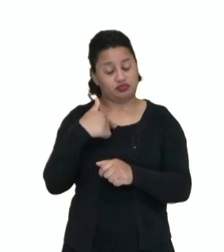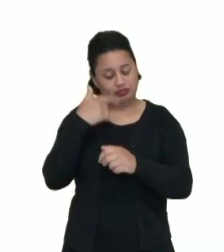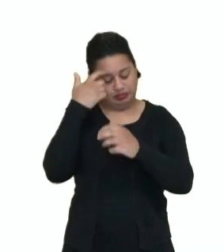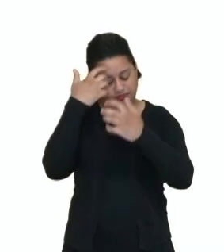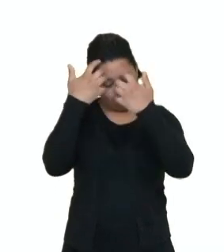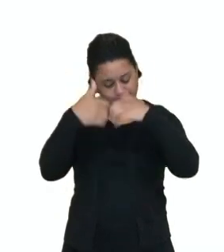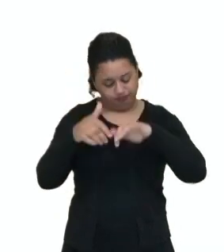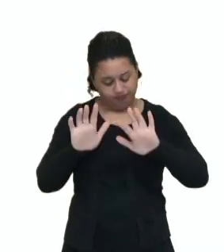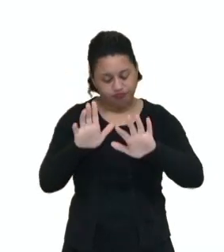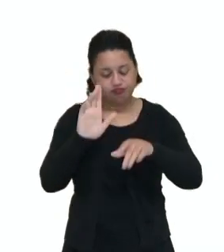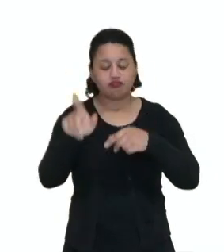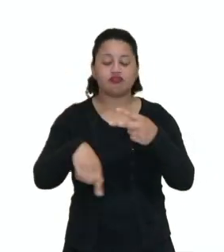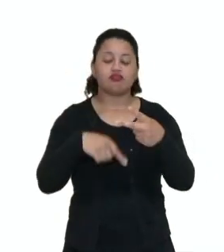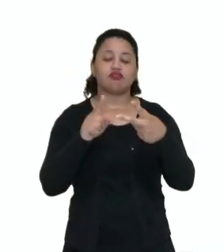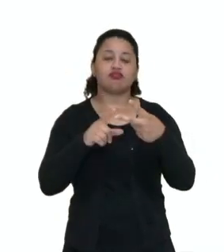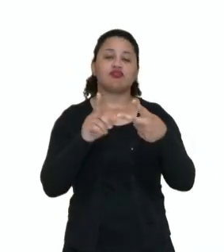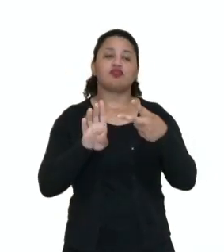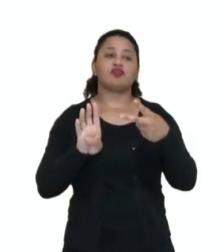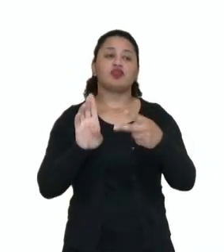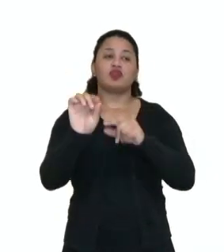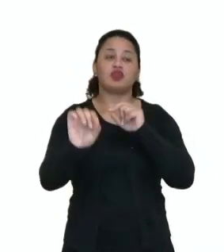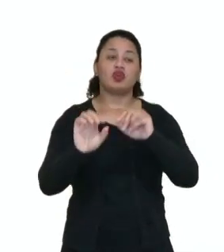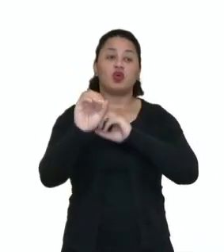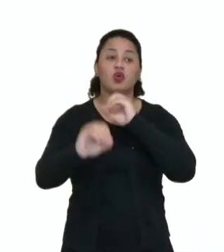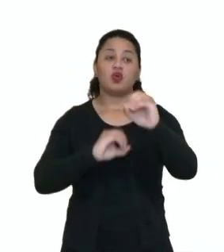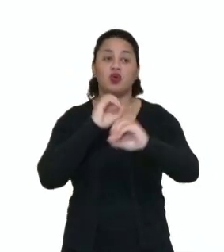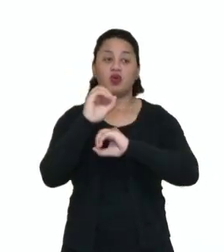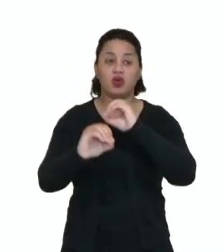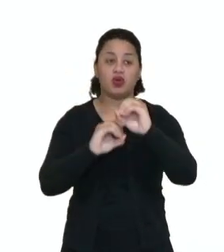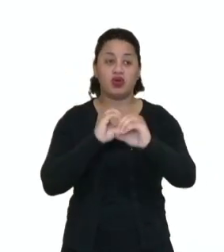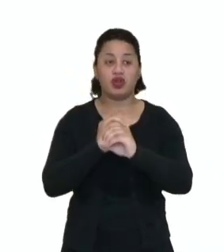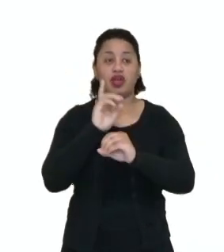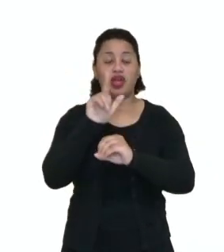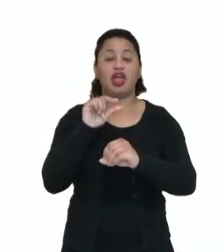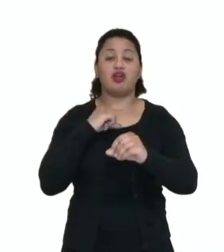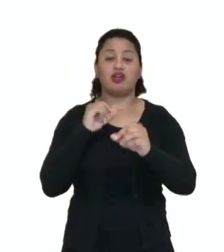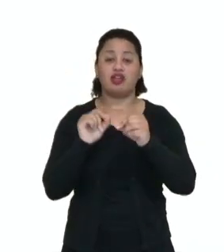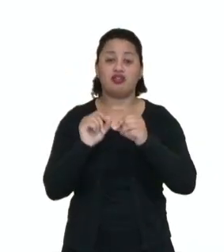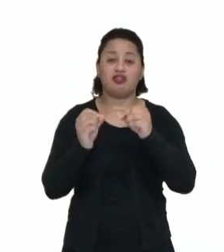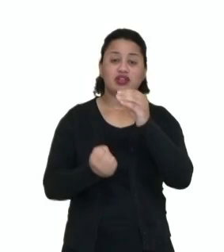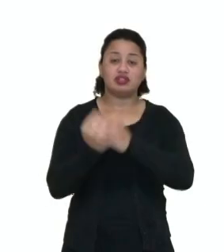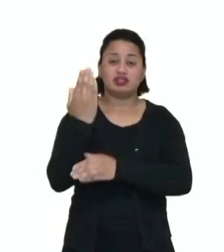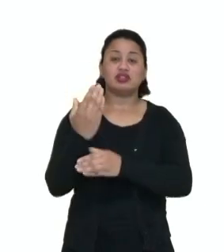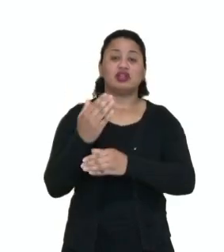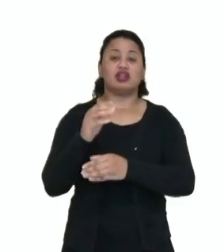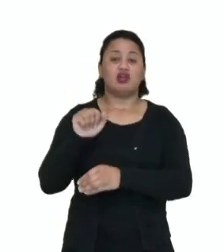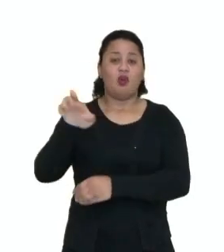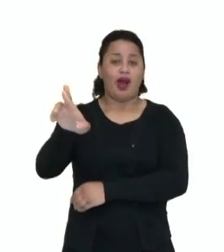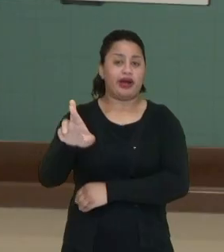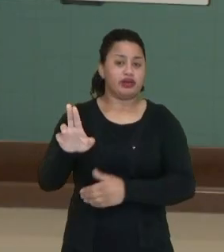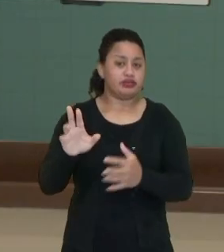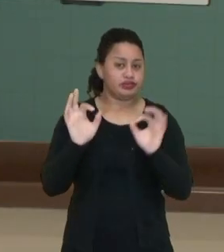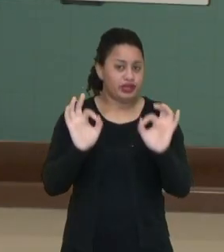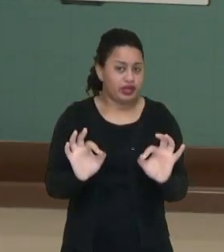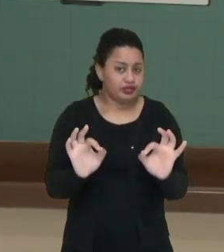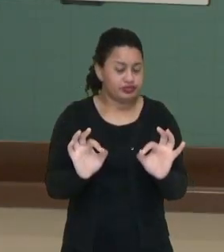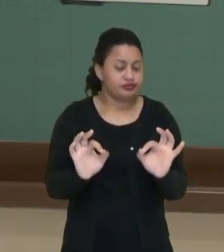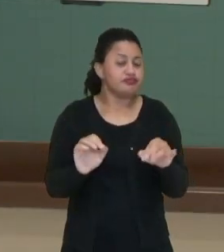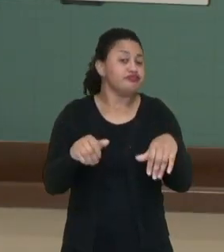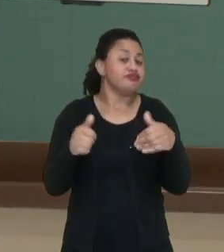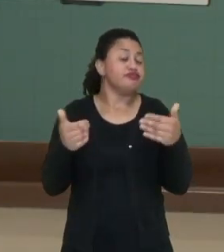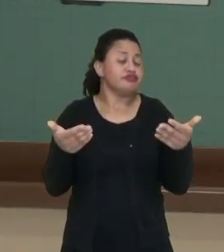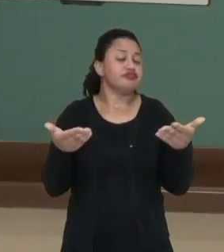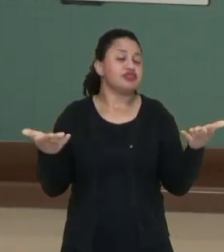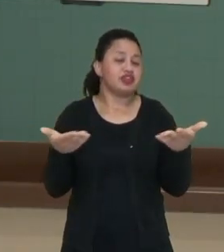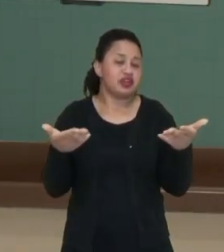sobre isso. Letra B. O oxigênio é o gás que forma o ar. E aí? Então